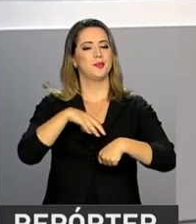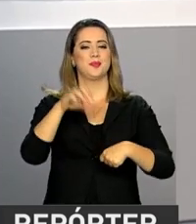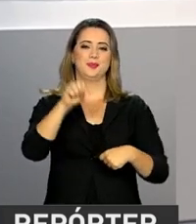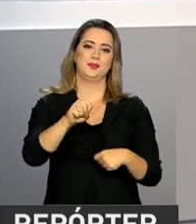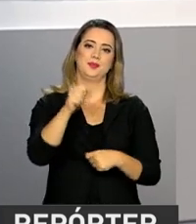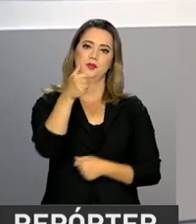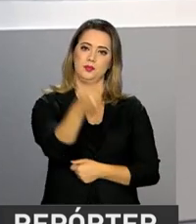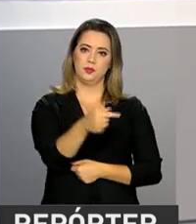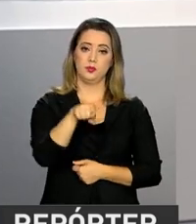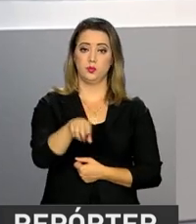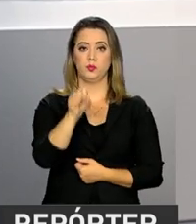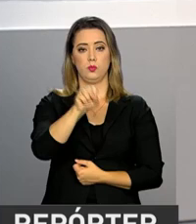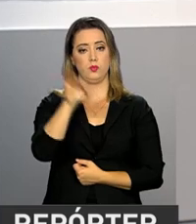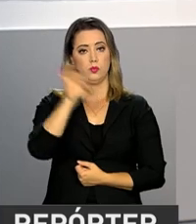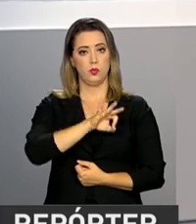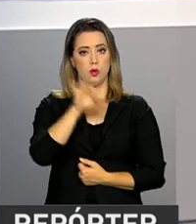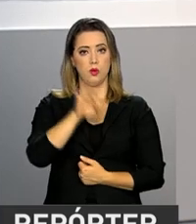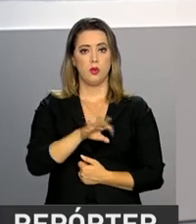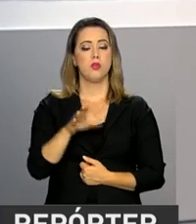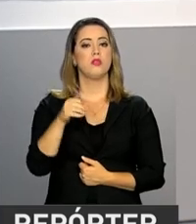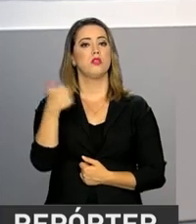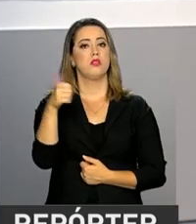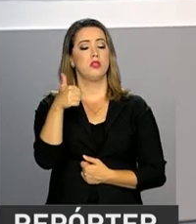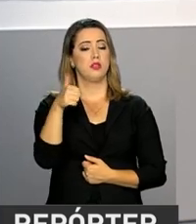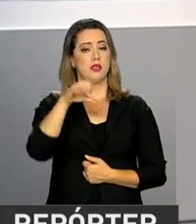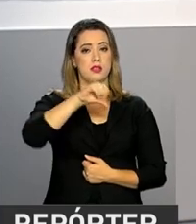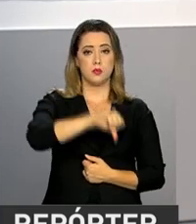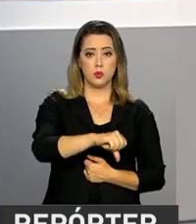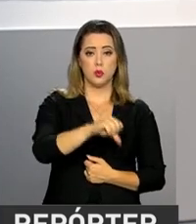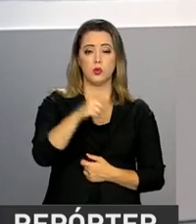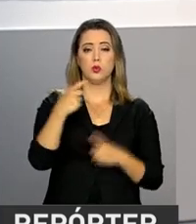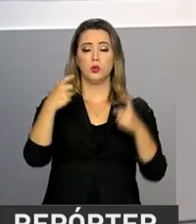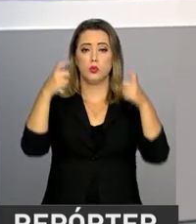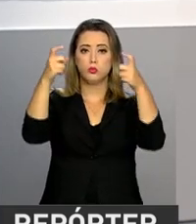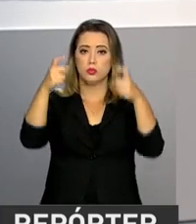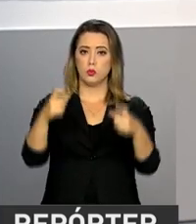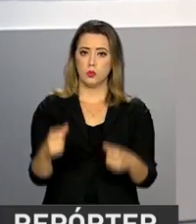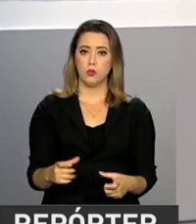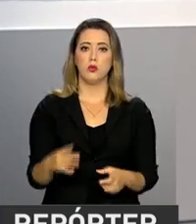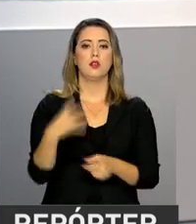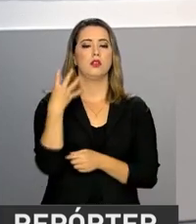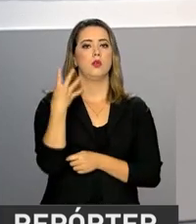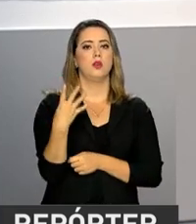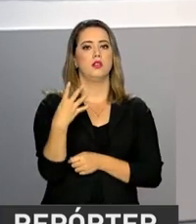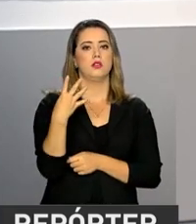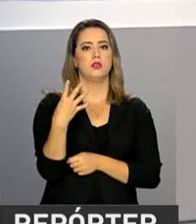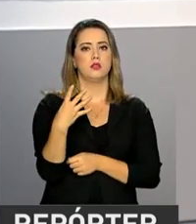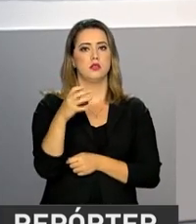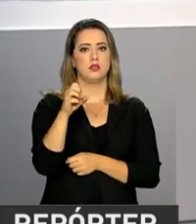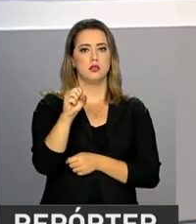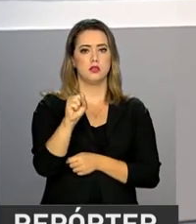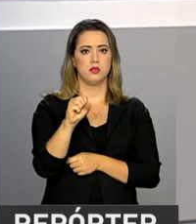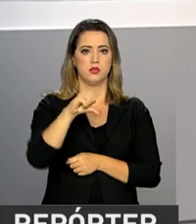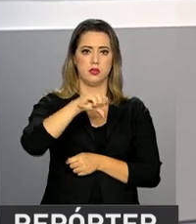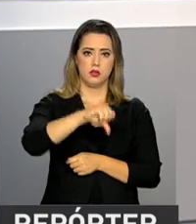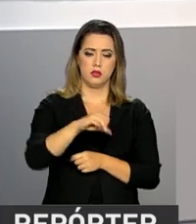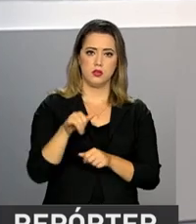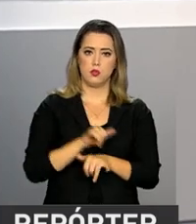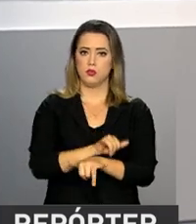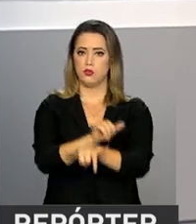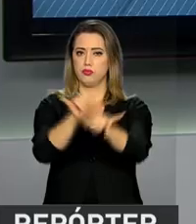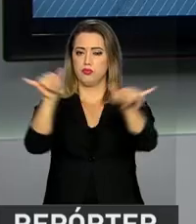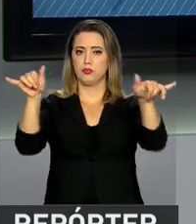87,8 por cento e ficou em 19º lugar no ranking de 489 aeroportos pelo